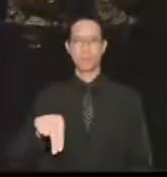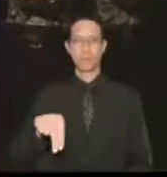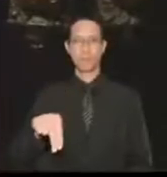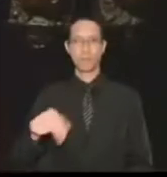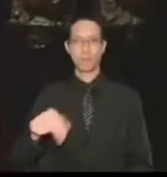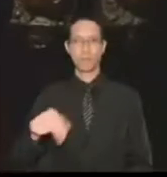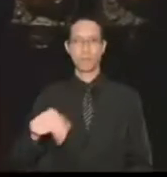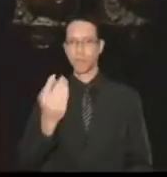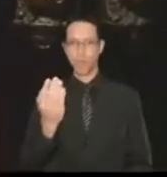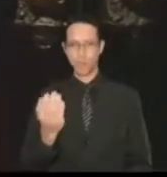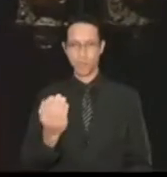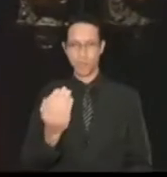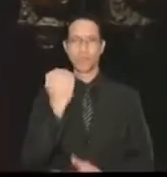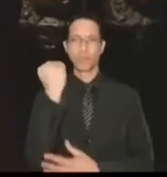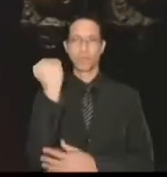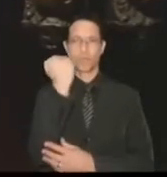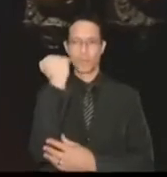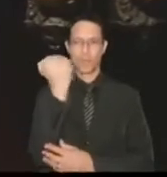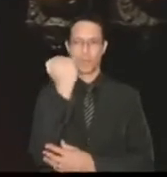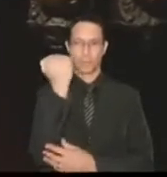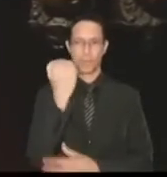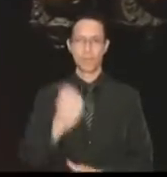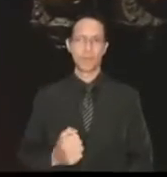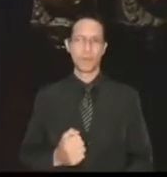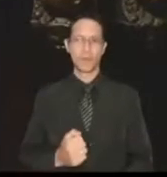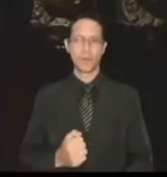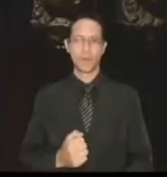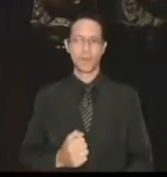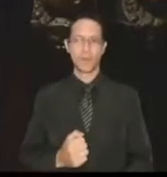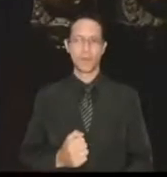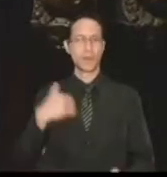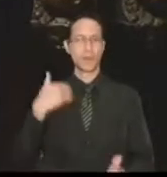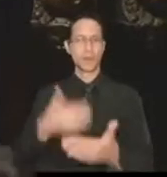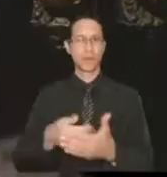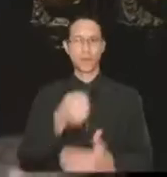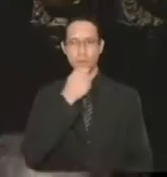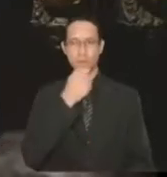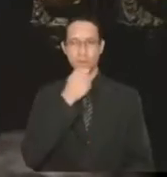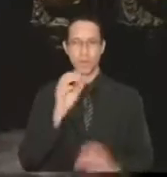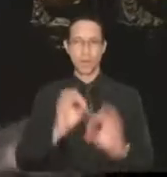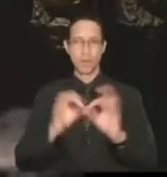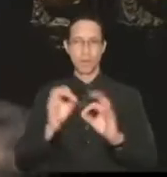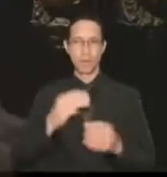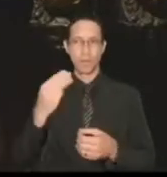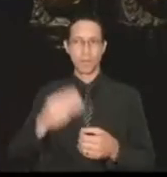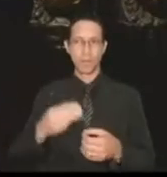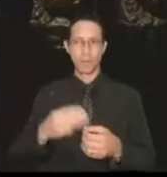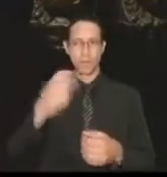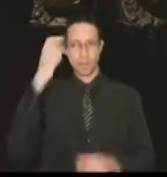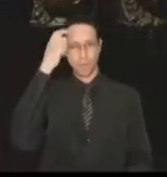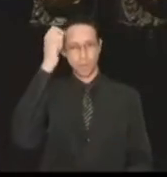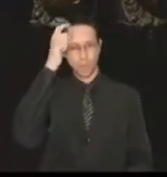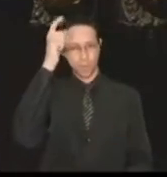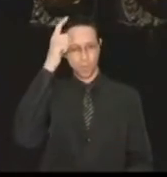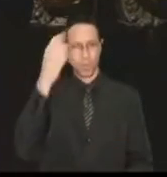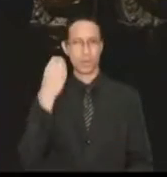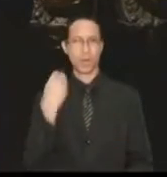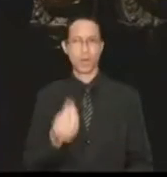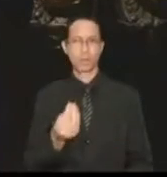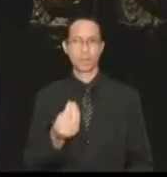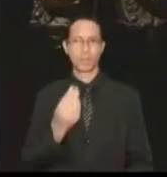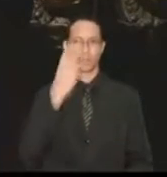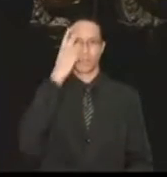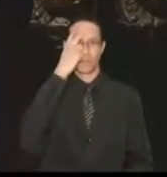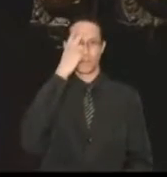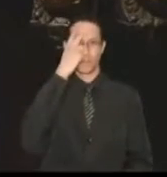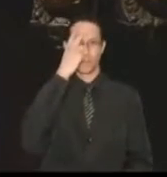esta cidade não ter até agora um plano municipal de cultura é uma vergonha, uma vergonha.